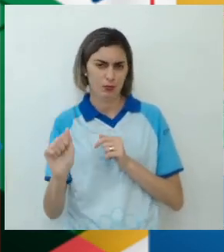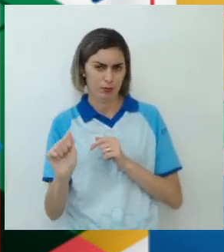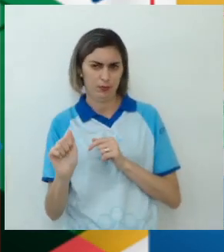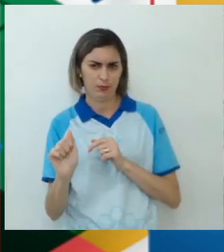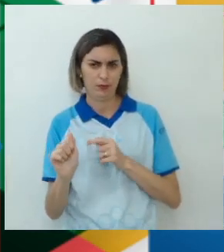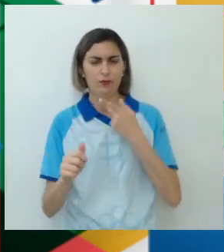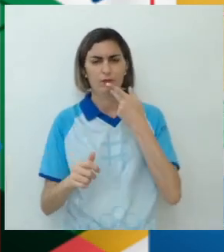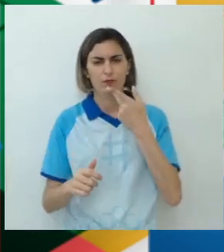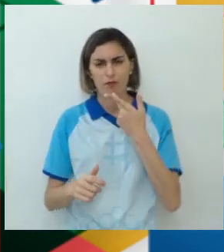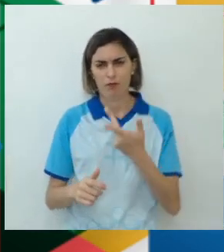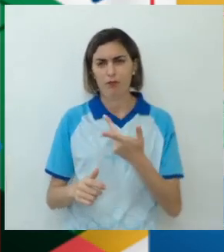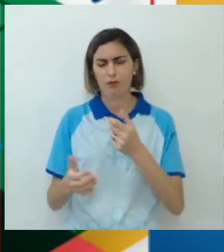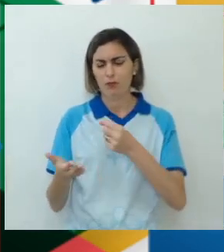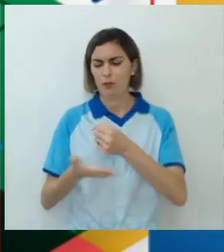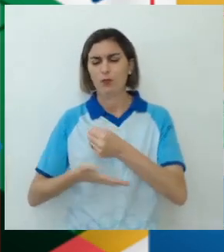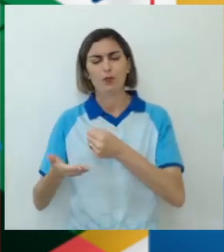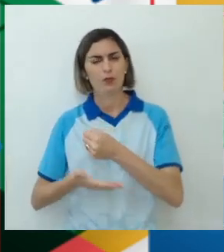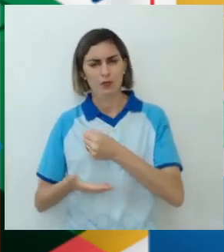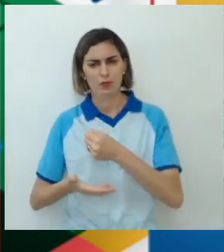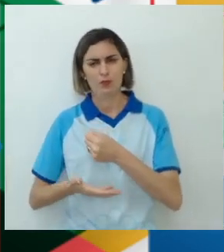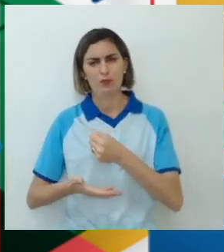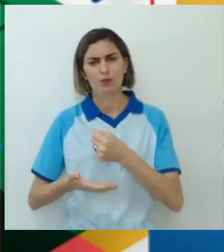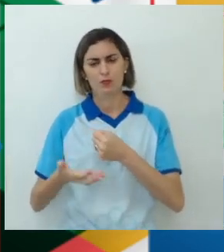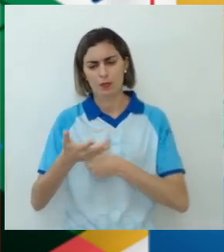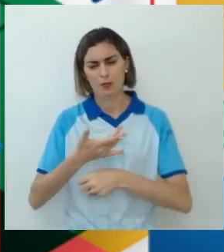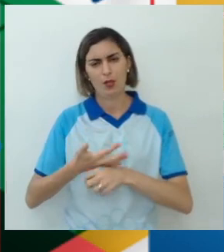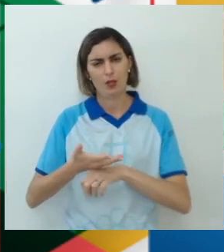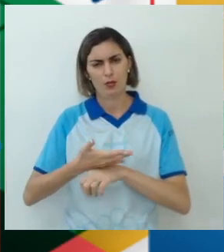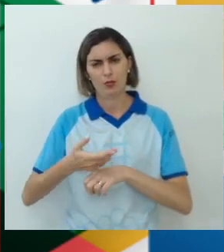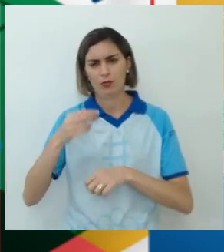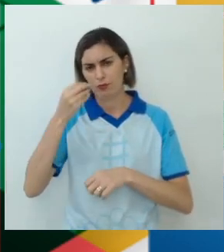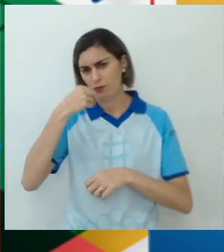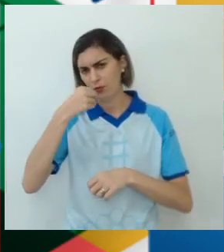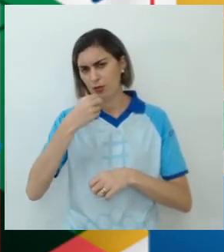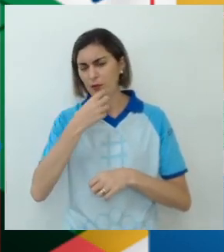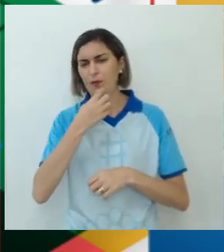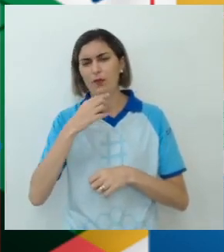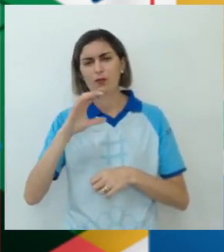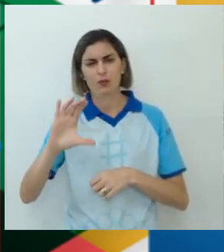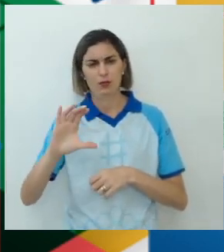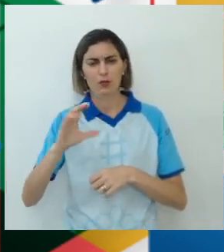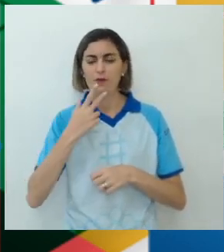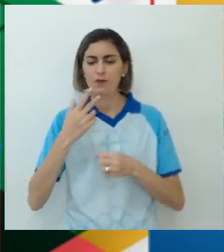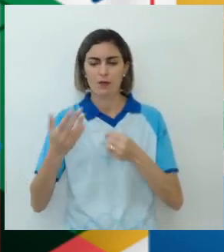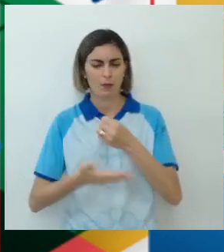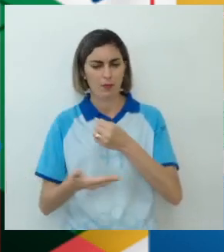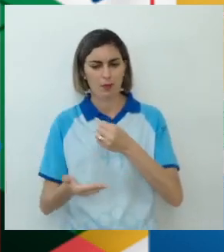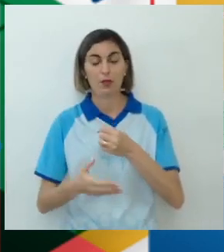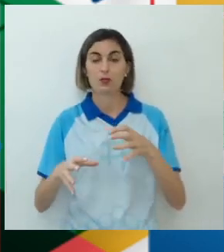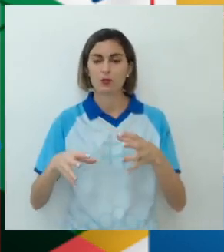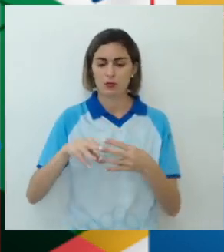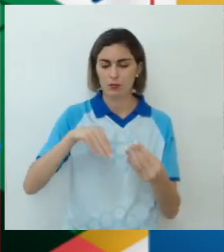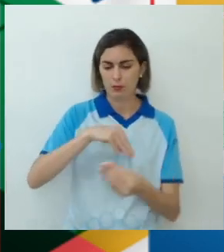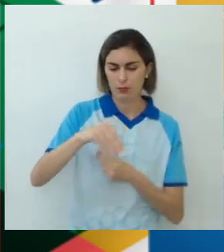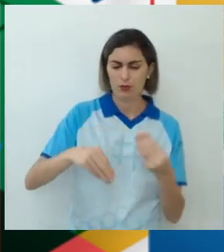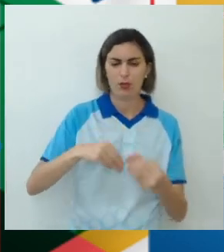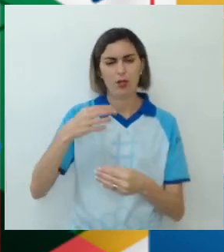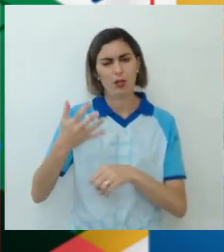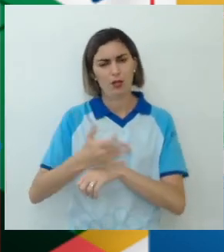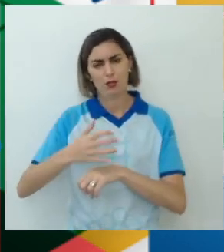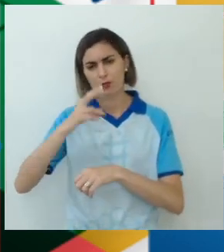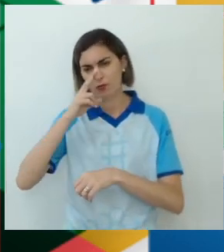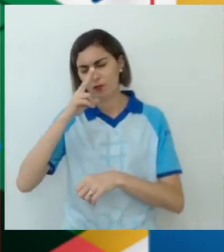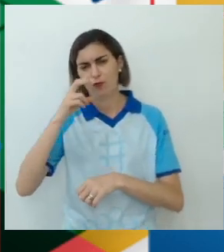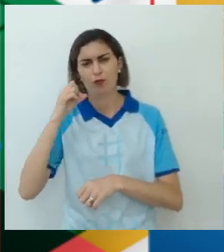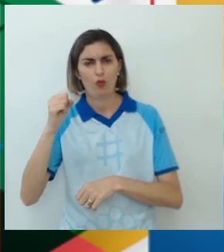letra A fala bases conjugadas de ácidos fracos. A letra C fala base conjugada de ácido forte. Vamos